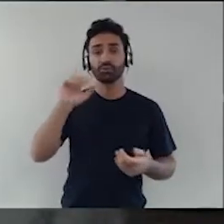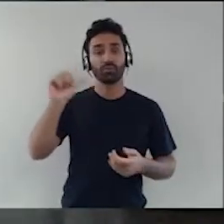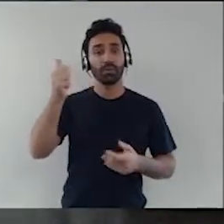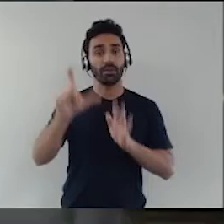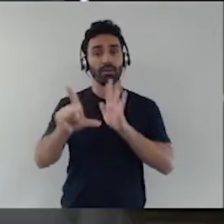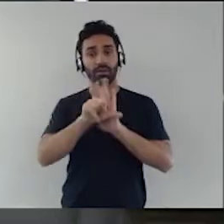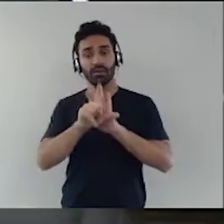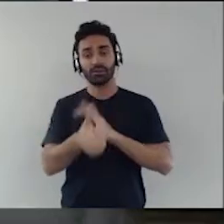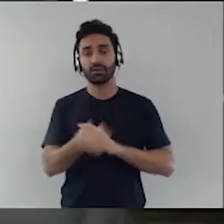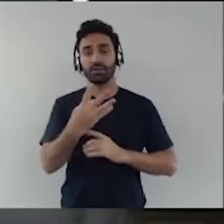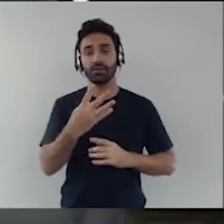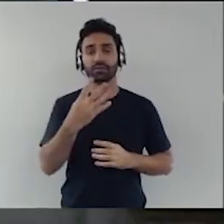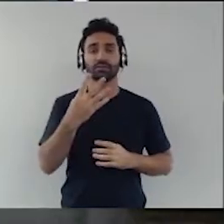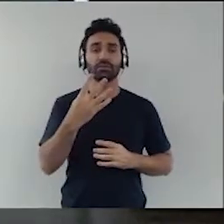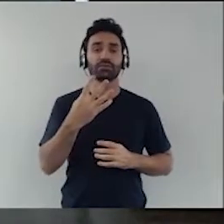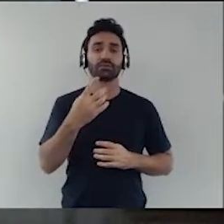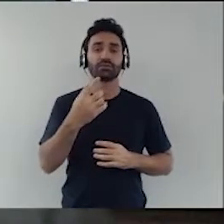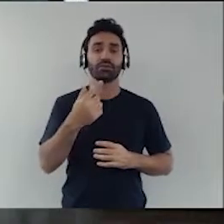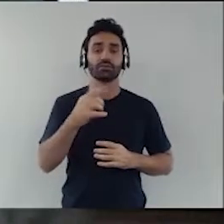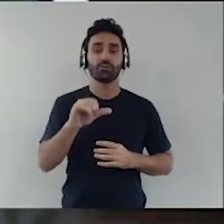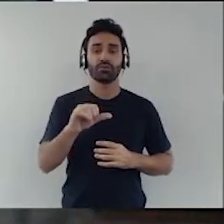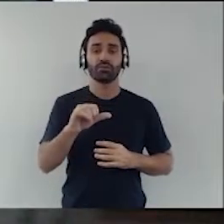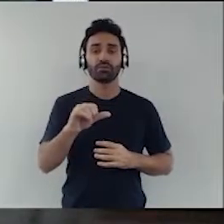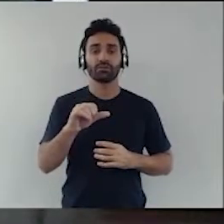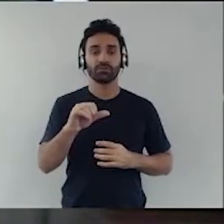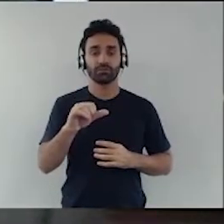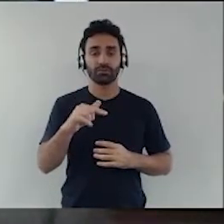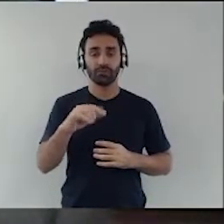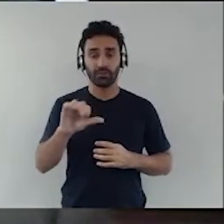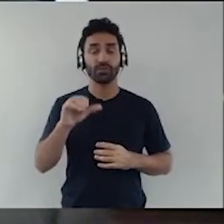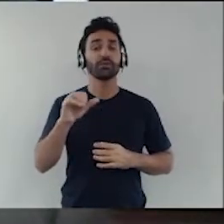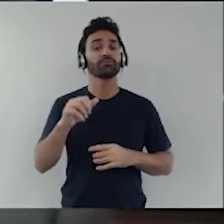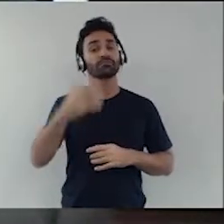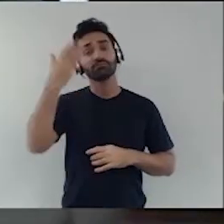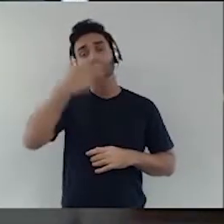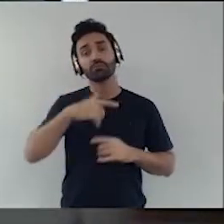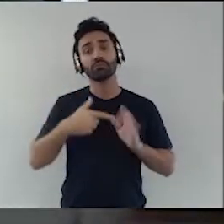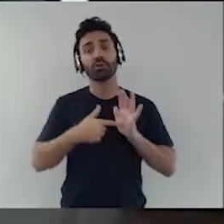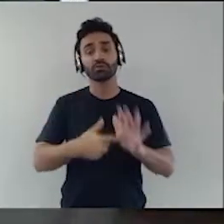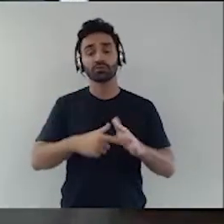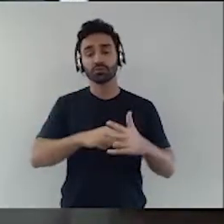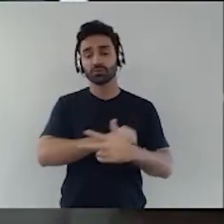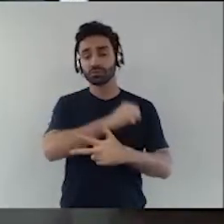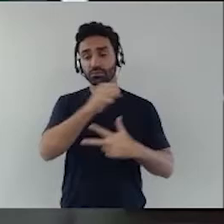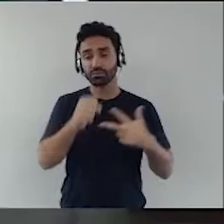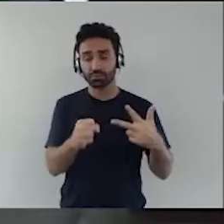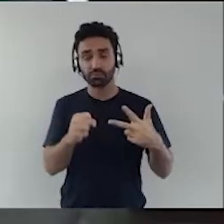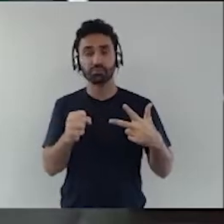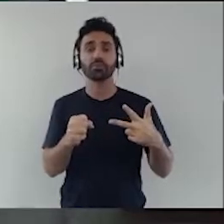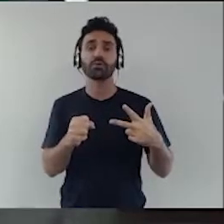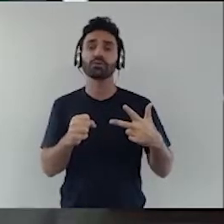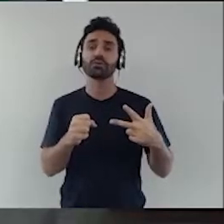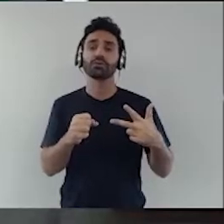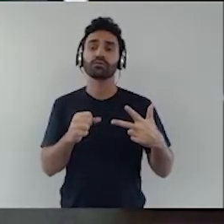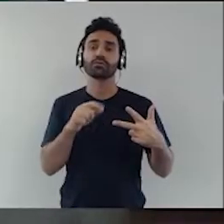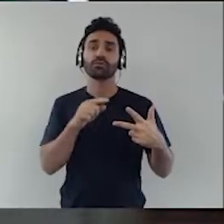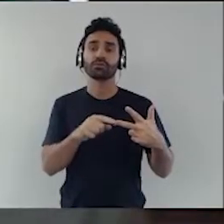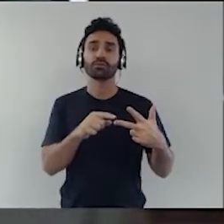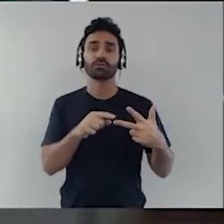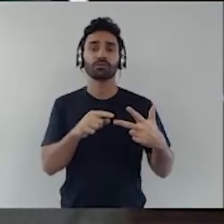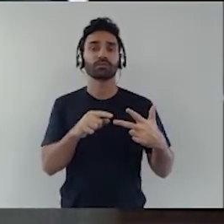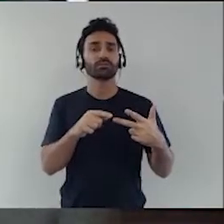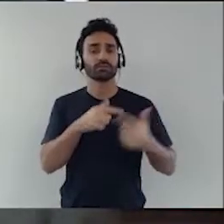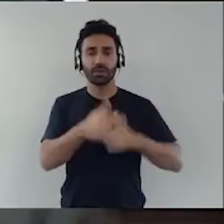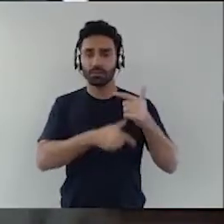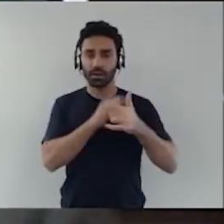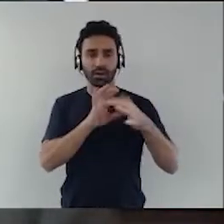a Lei 13.979, o que demonstrou que os nossos poderes, no primeiro momento, agiram de forma